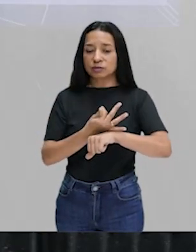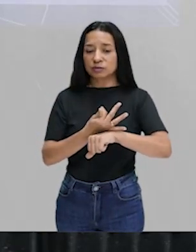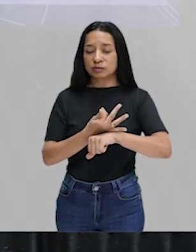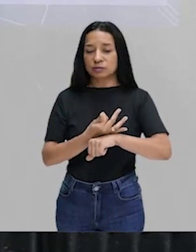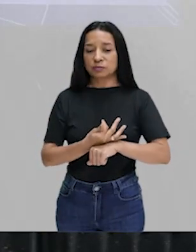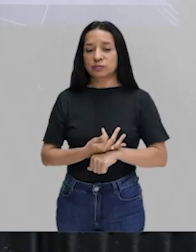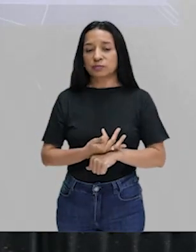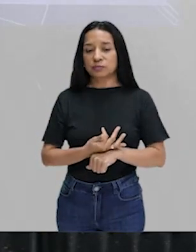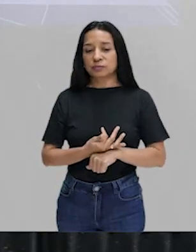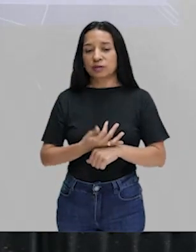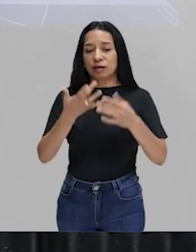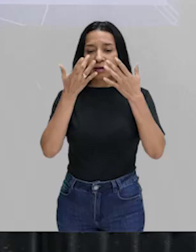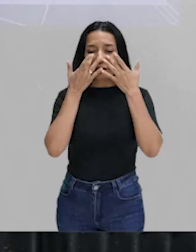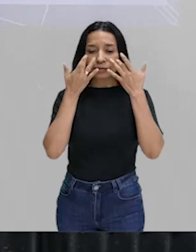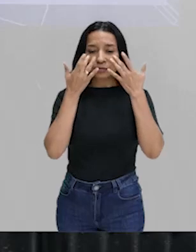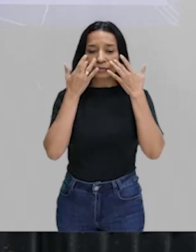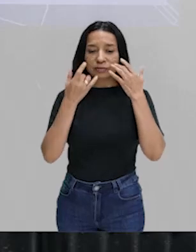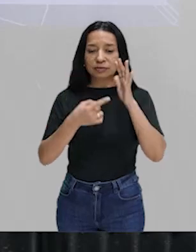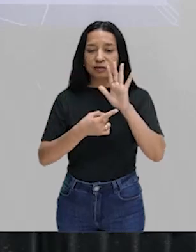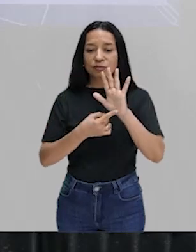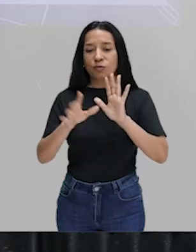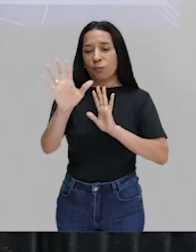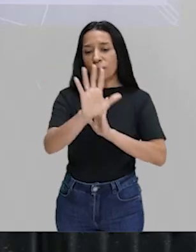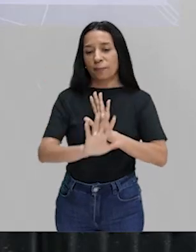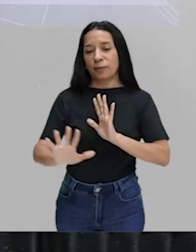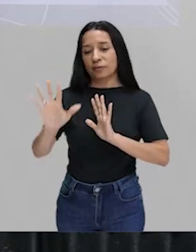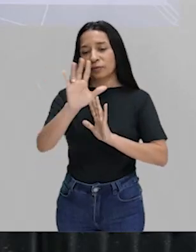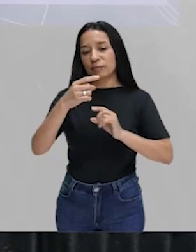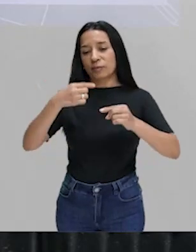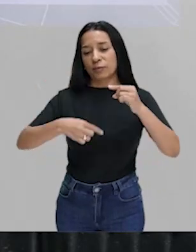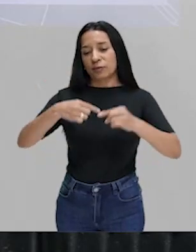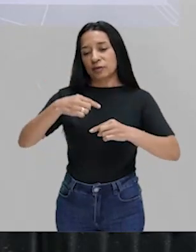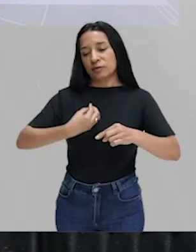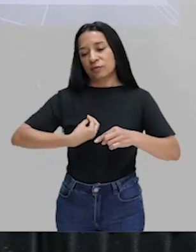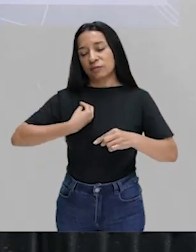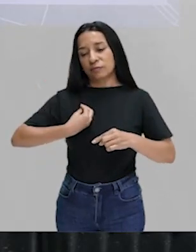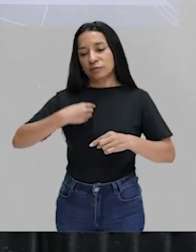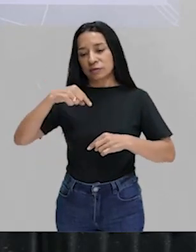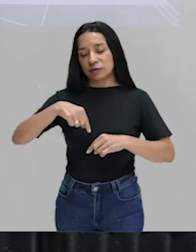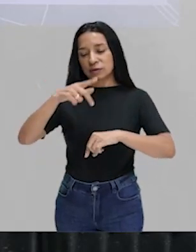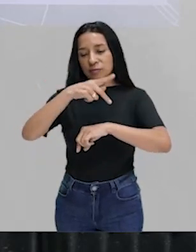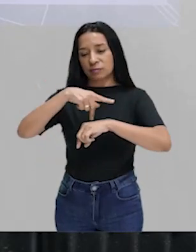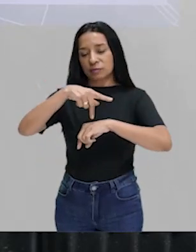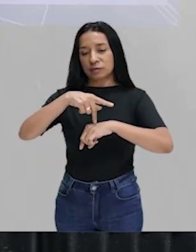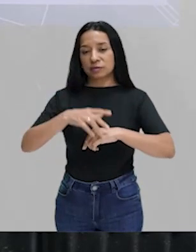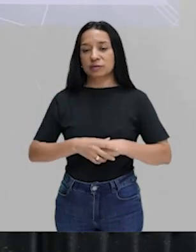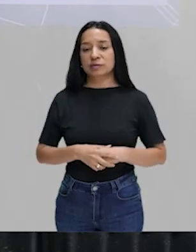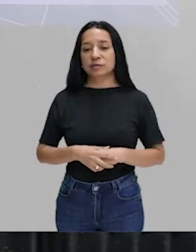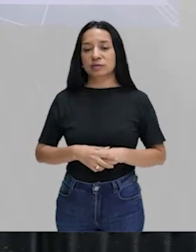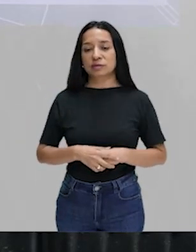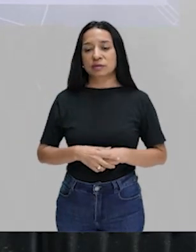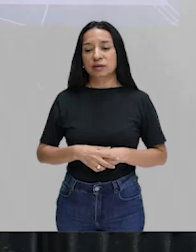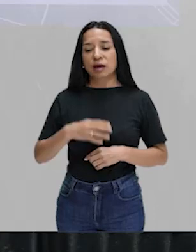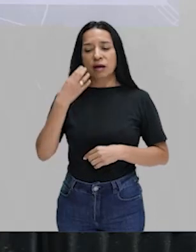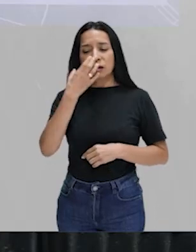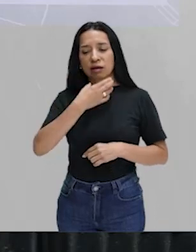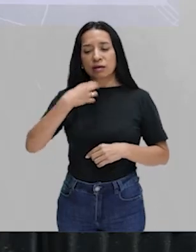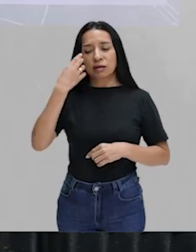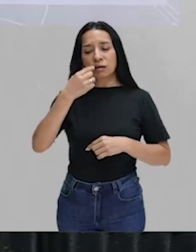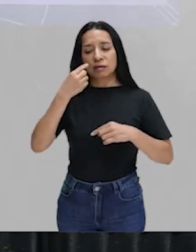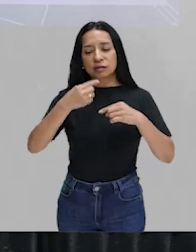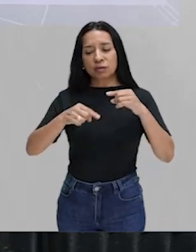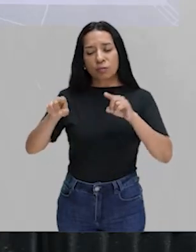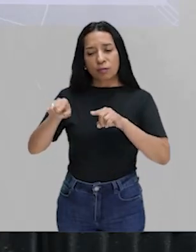música dessa época, ela tem uma letra consistente, e essa letra é atrelada a